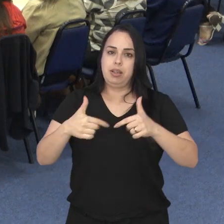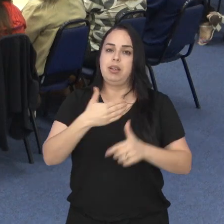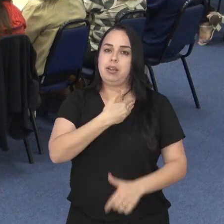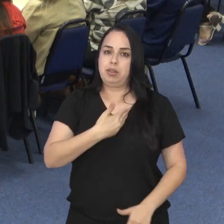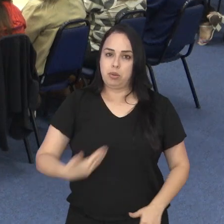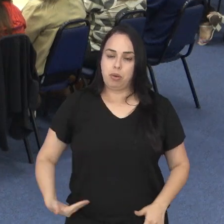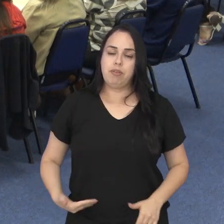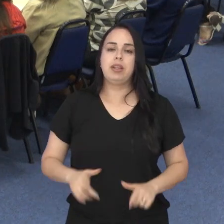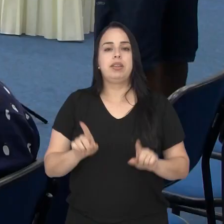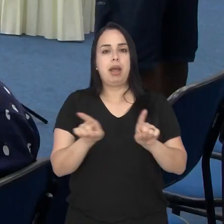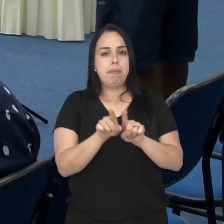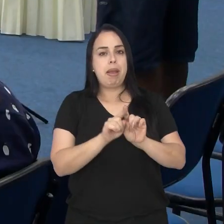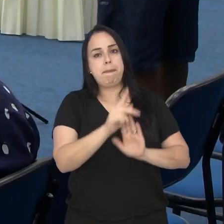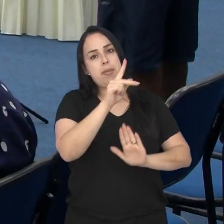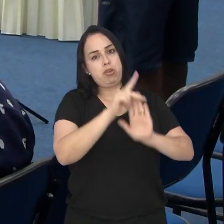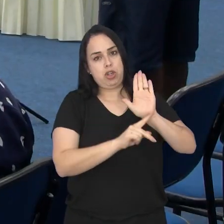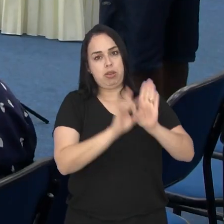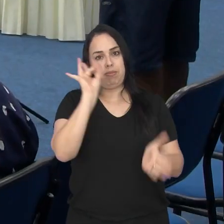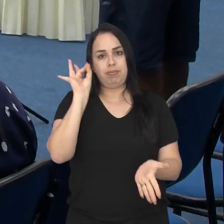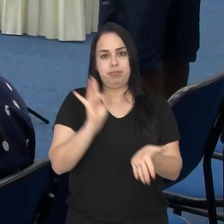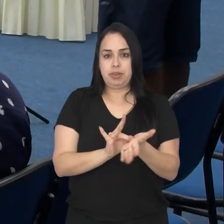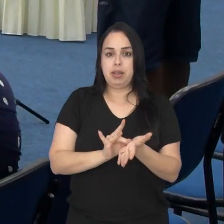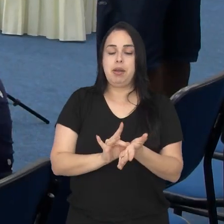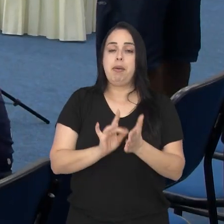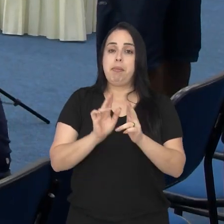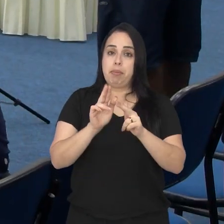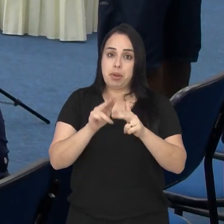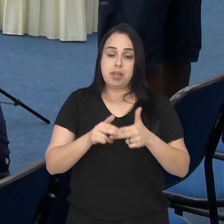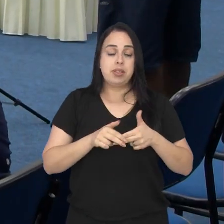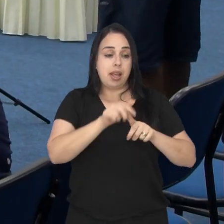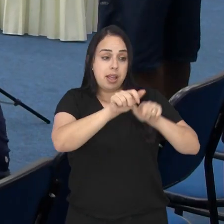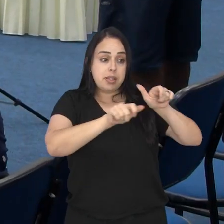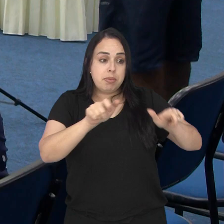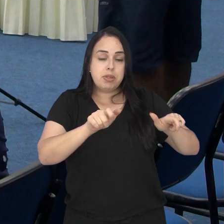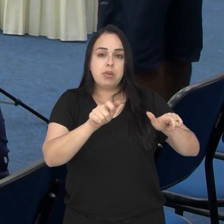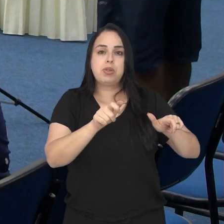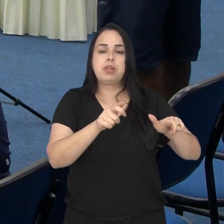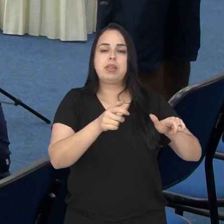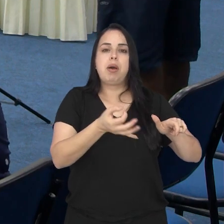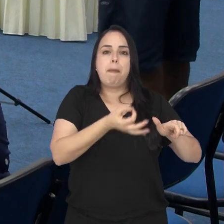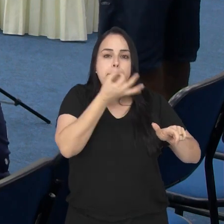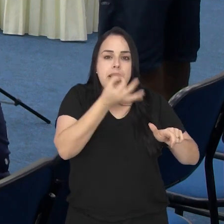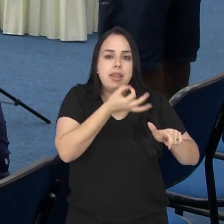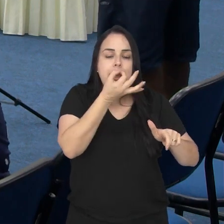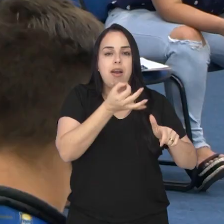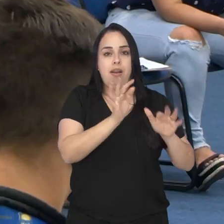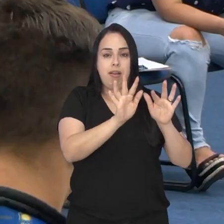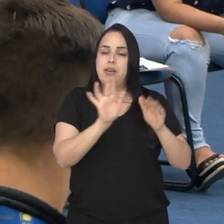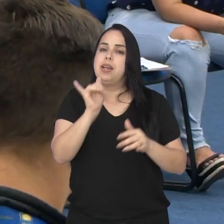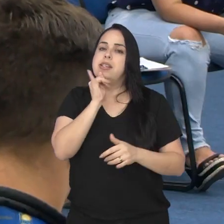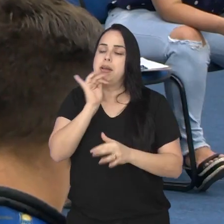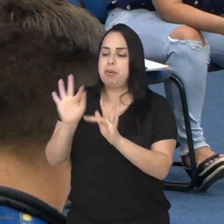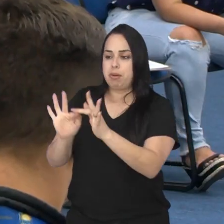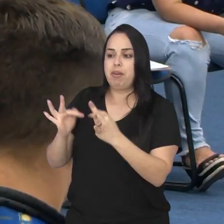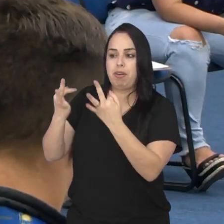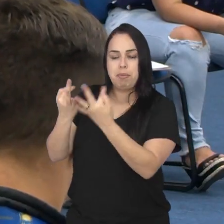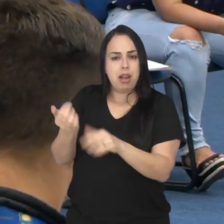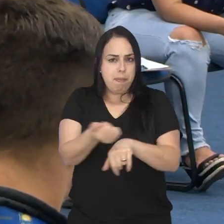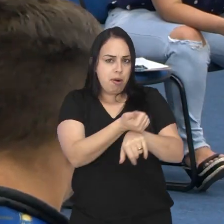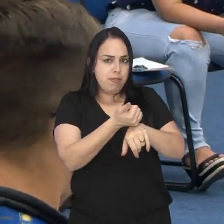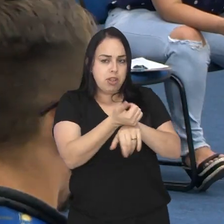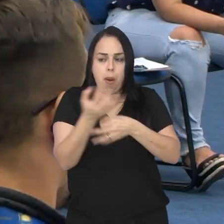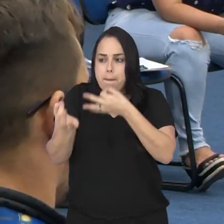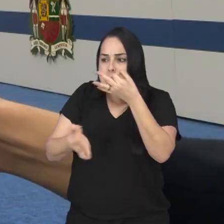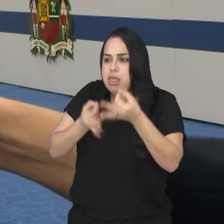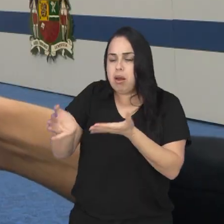e projetos efetivos para isso é preciso ouvir quem acompanha o desenvolvimento dos autistas como familiares e